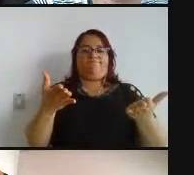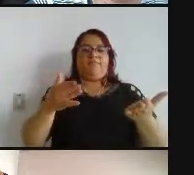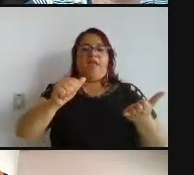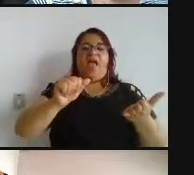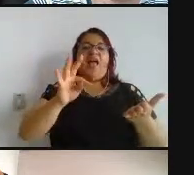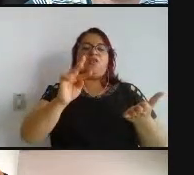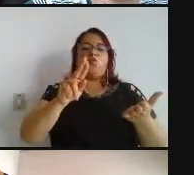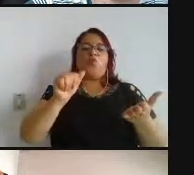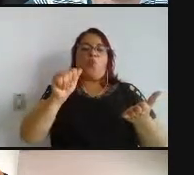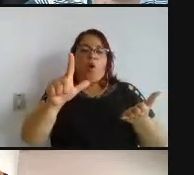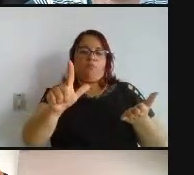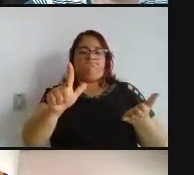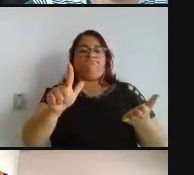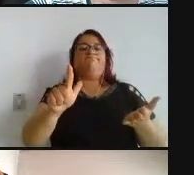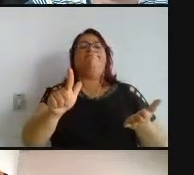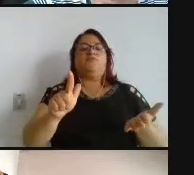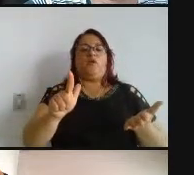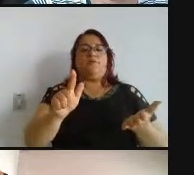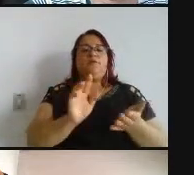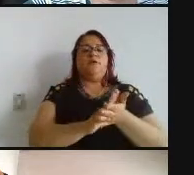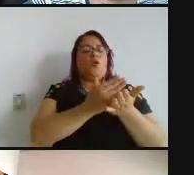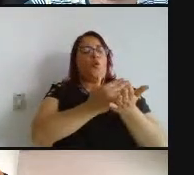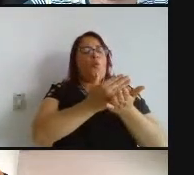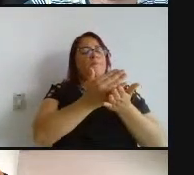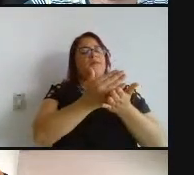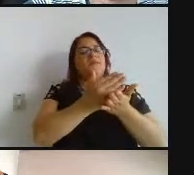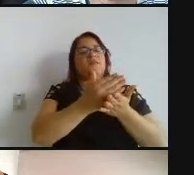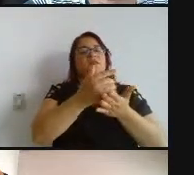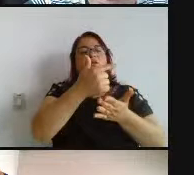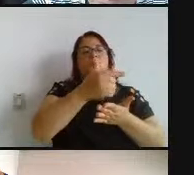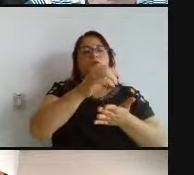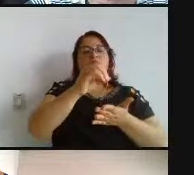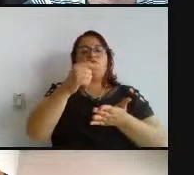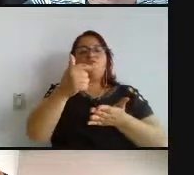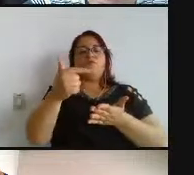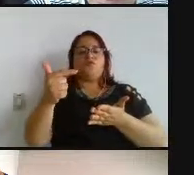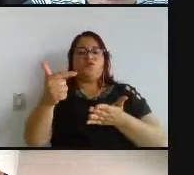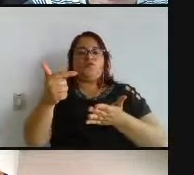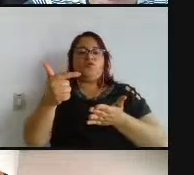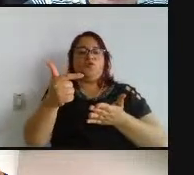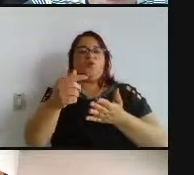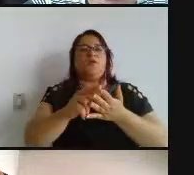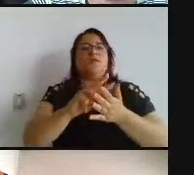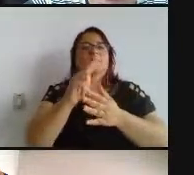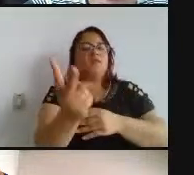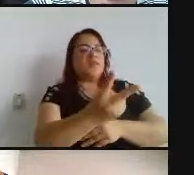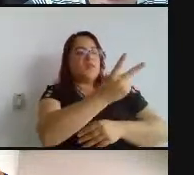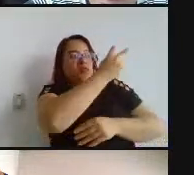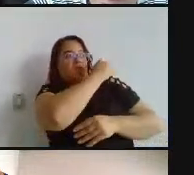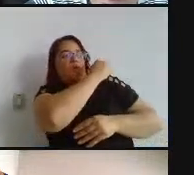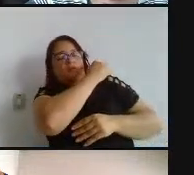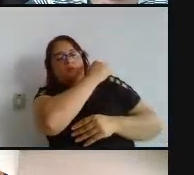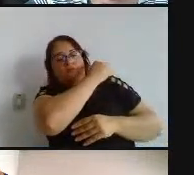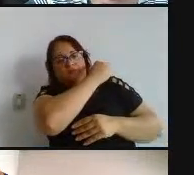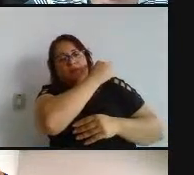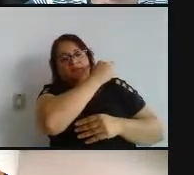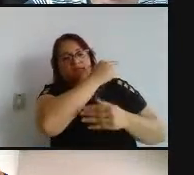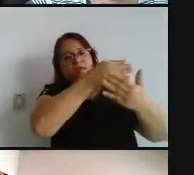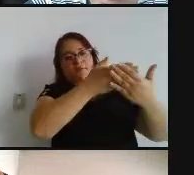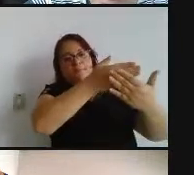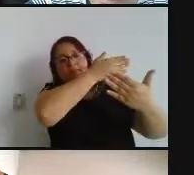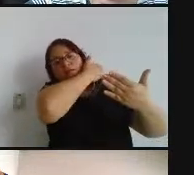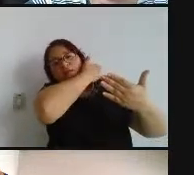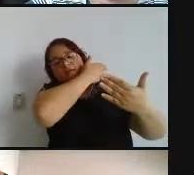em evidência começa em 2022 e vai para trás. E é isso que nós estamos